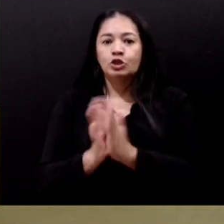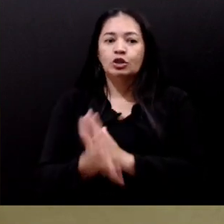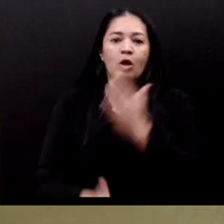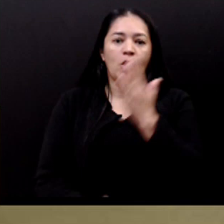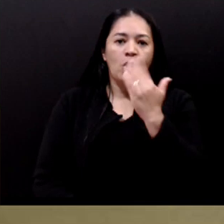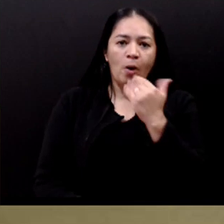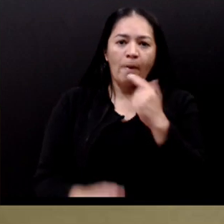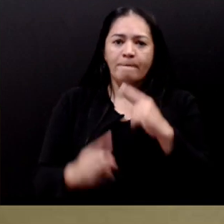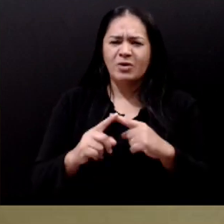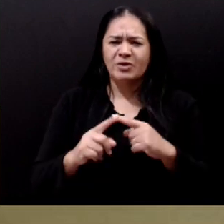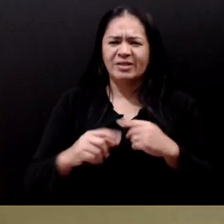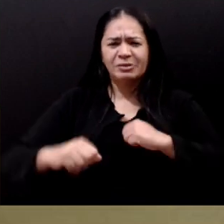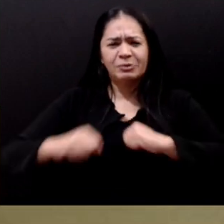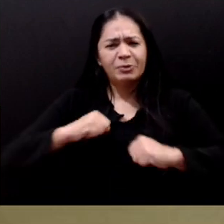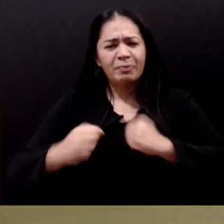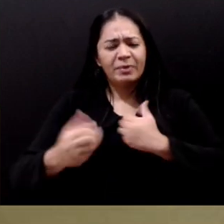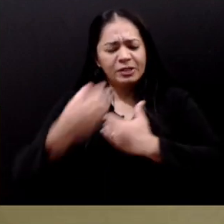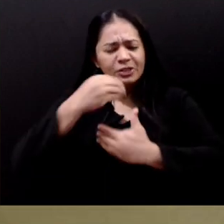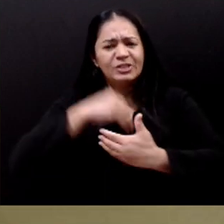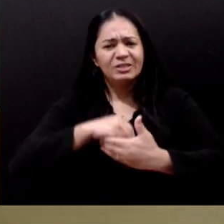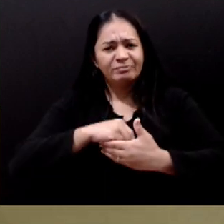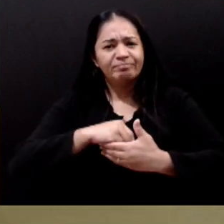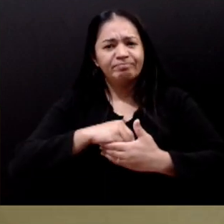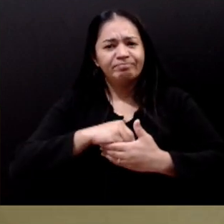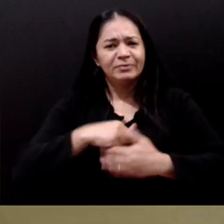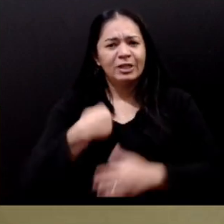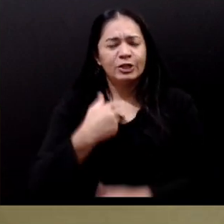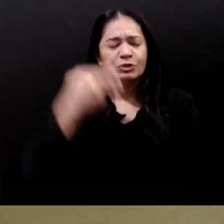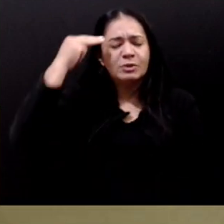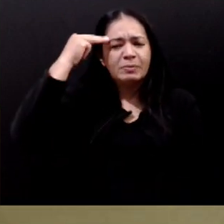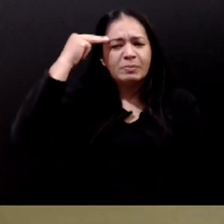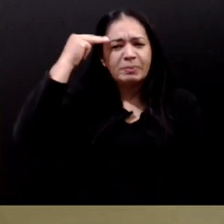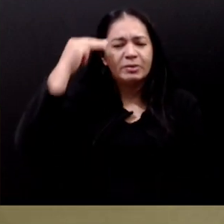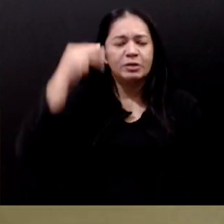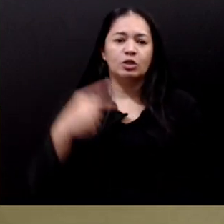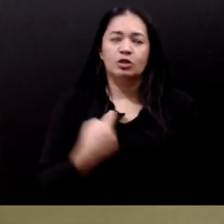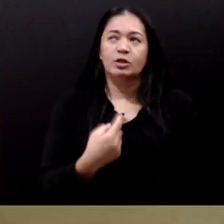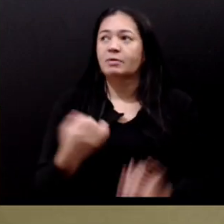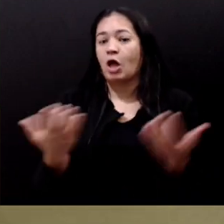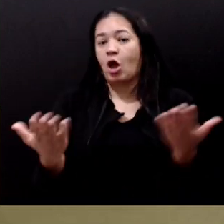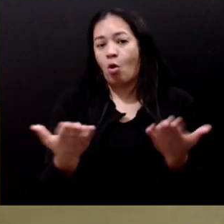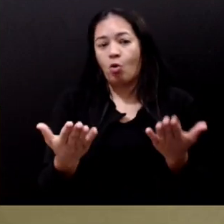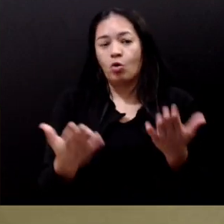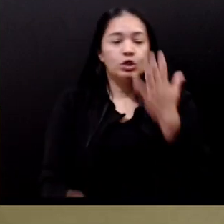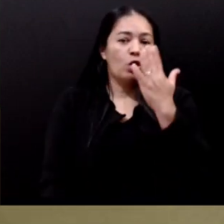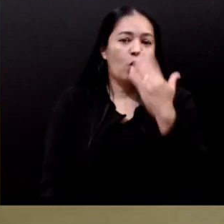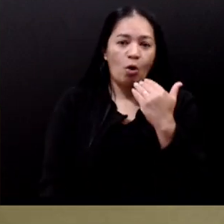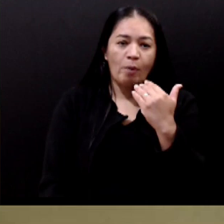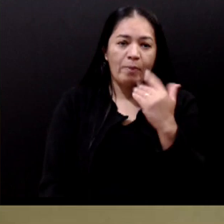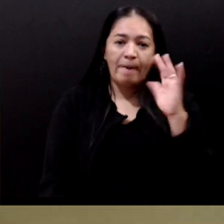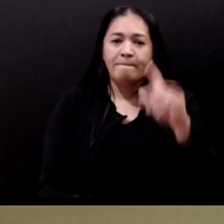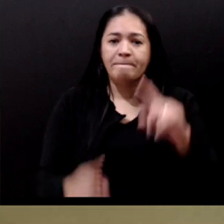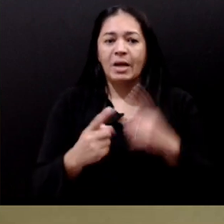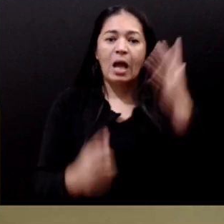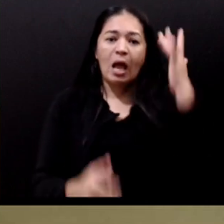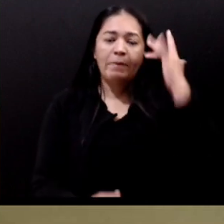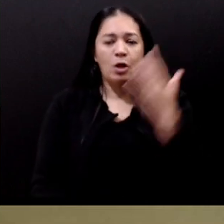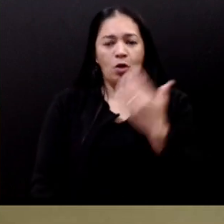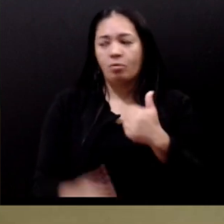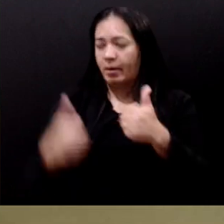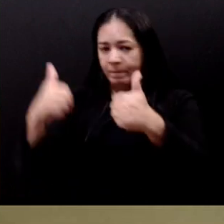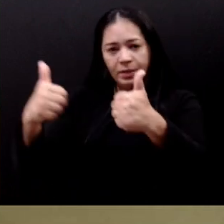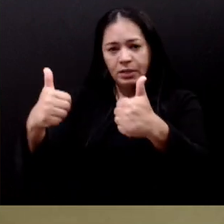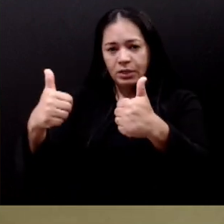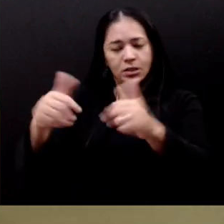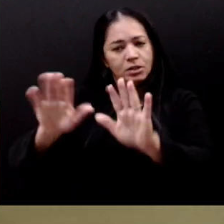Robson, com a nossa mente, né, porque a gente fala assim: "Ah, hoje eu não vou comer, mas amanhã eu como". Então beleza, isso não é terrorismo alimentar.